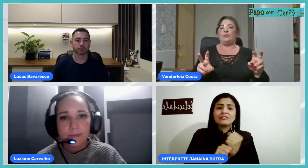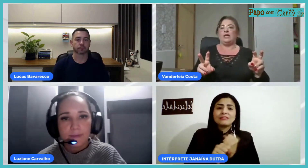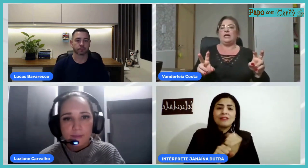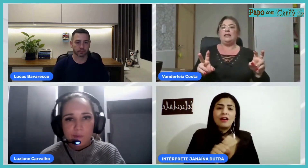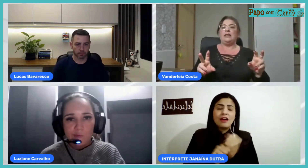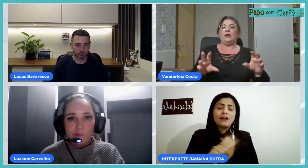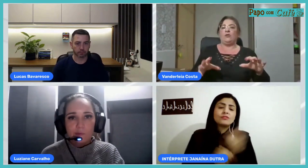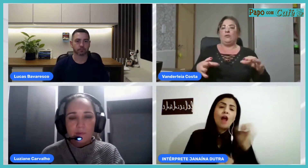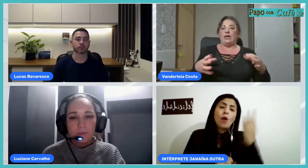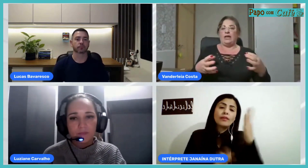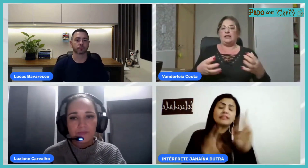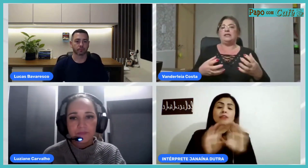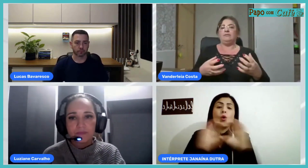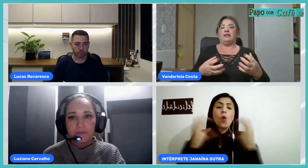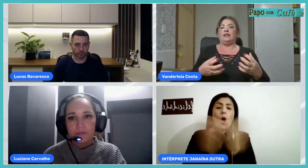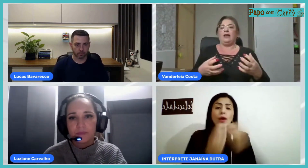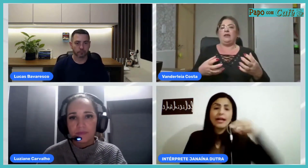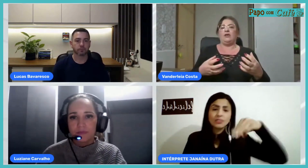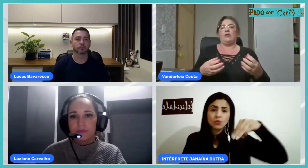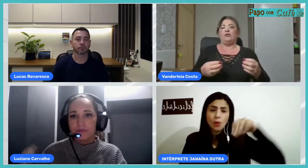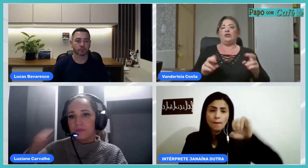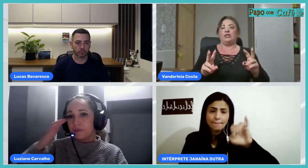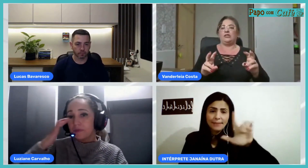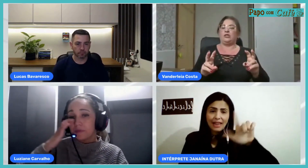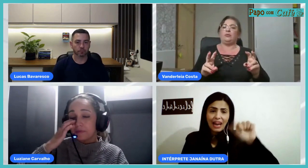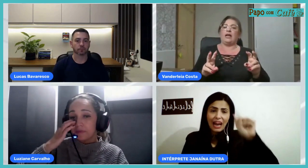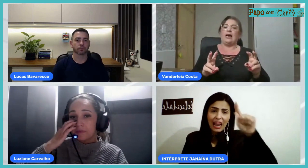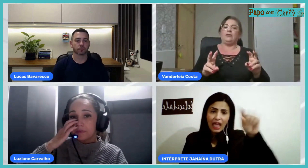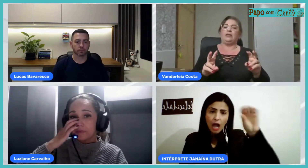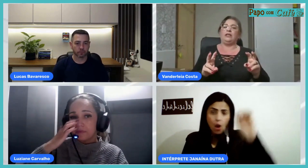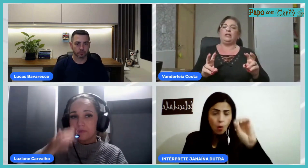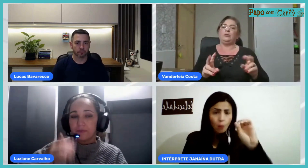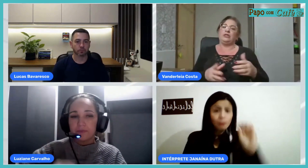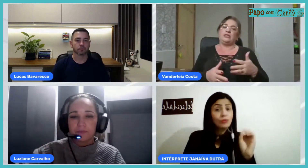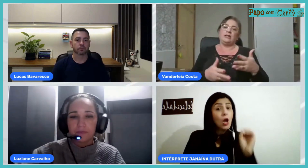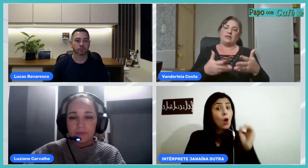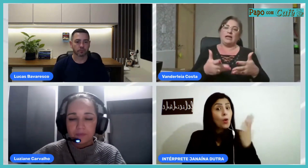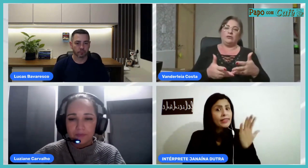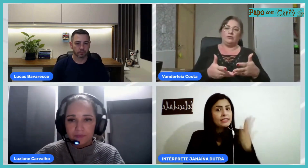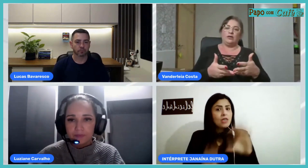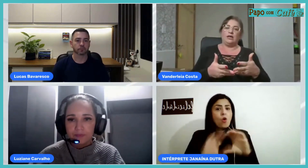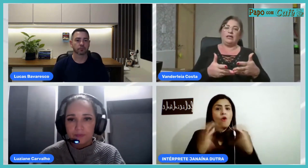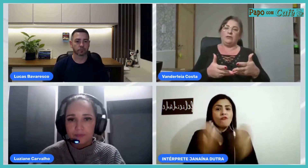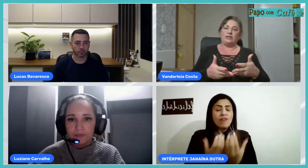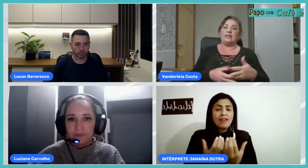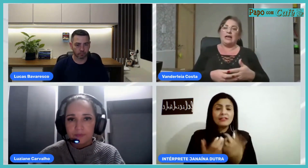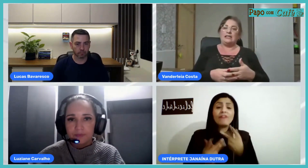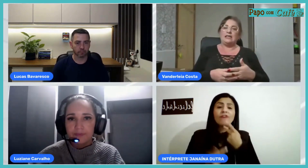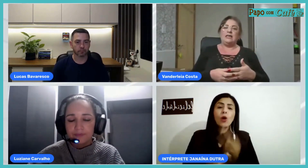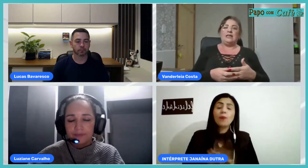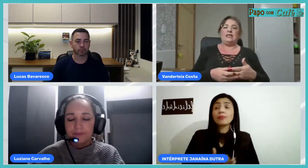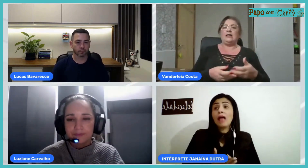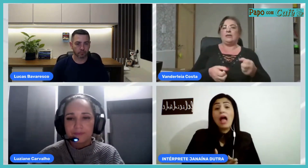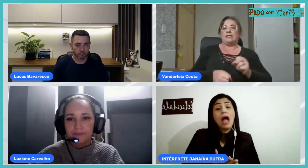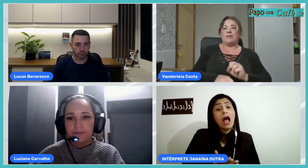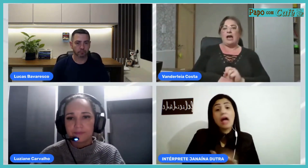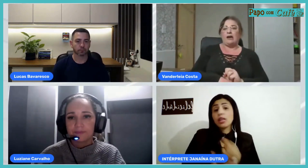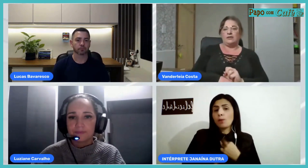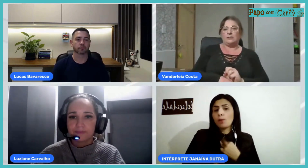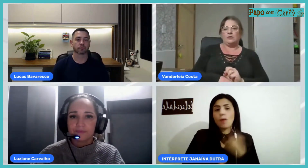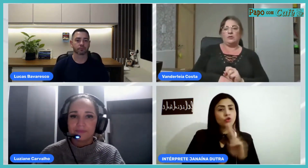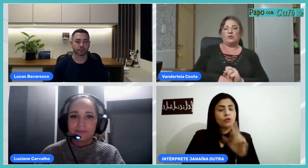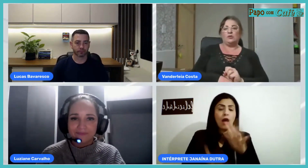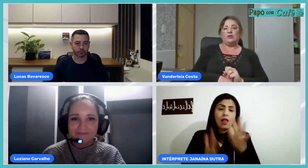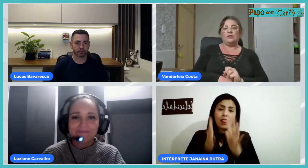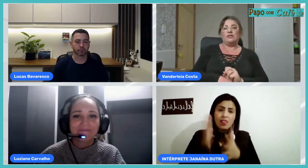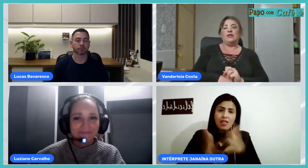Milão foi uma conferência que teve, onde eles estipularam que não podia ser usado a língua de sinais. Então, eles